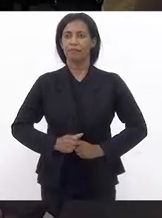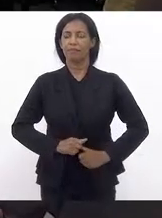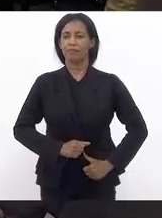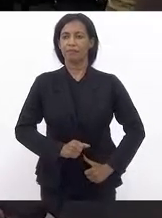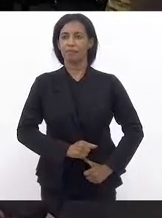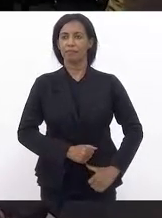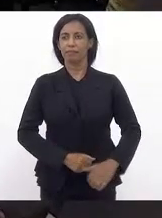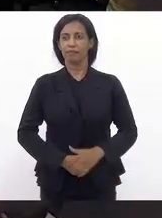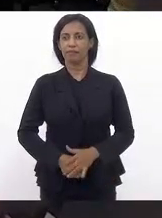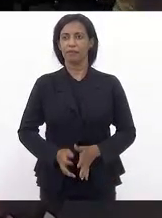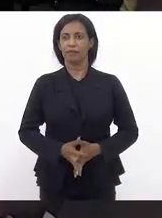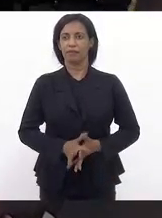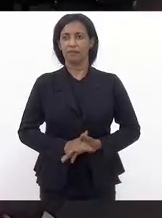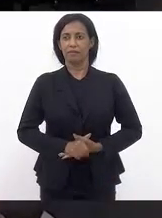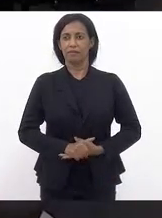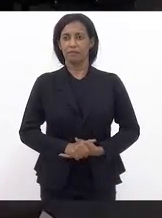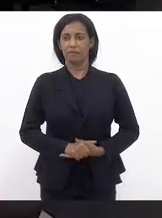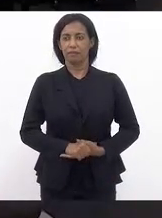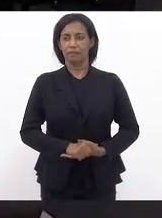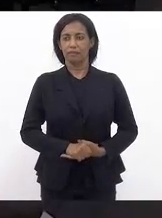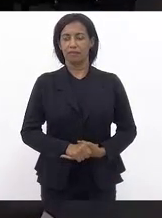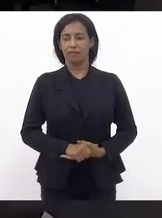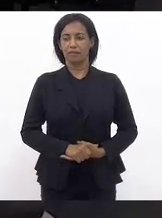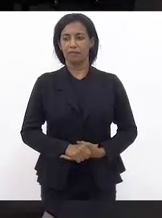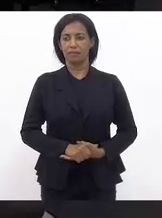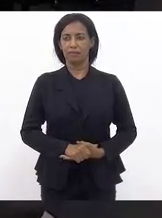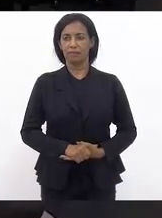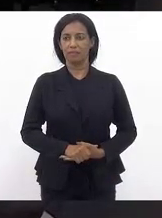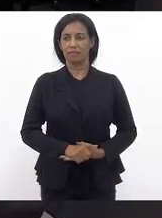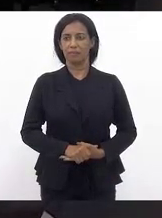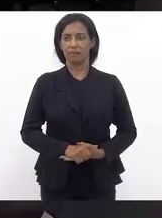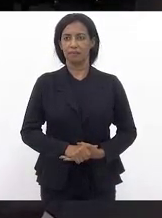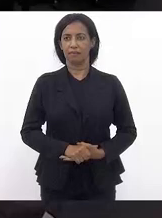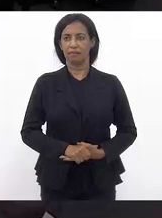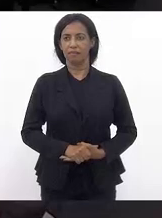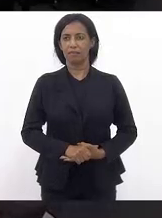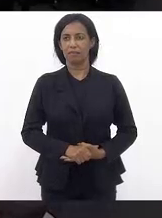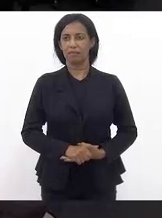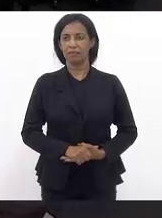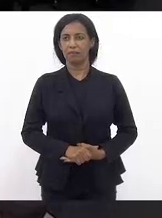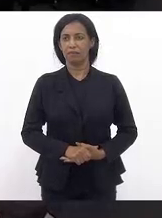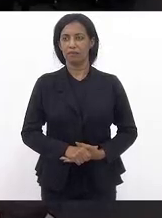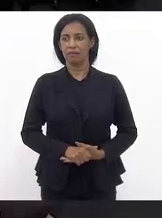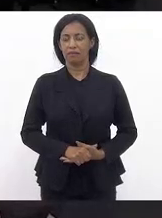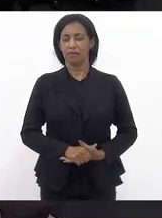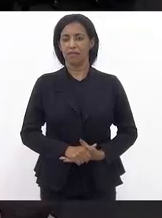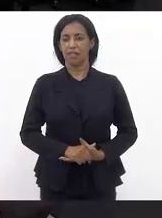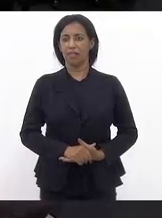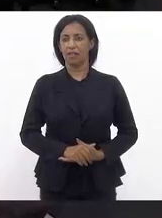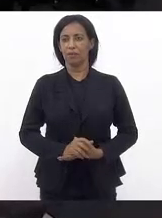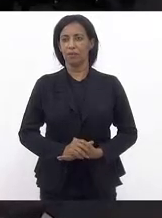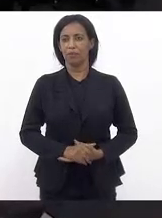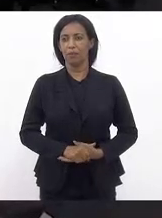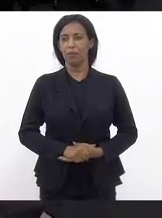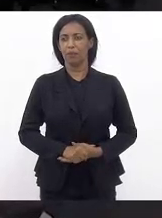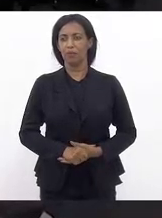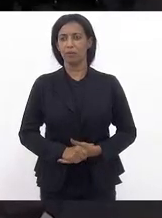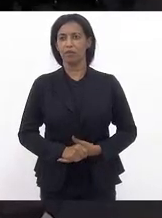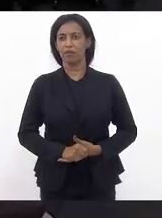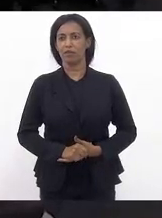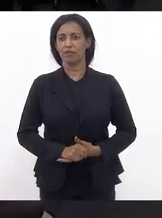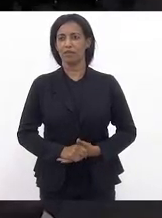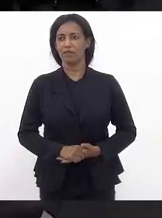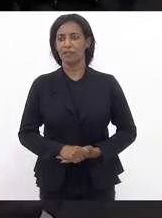sessão é o suspende na bagunça eu não não não Vou conduzir os trabalhos na